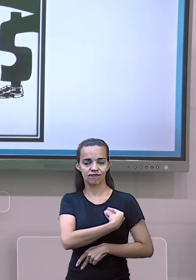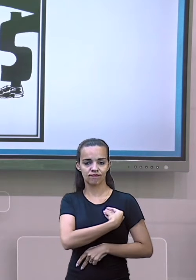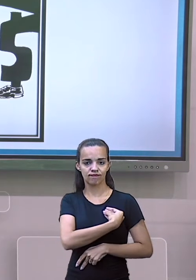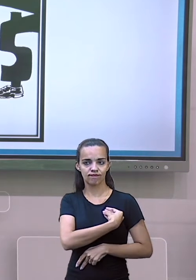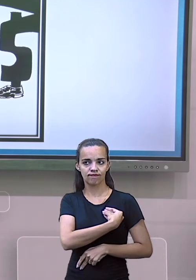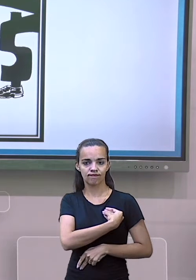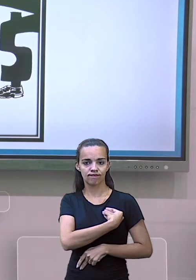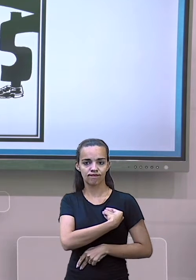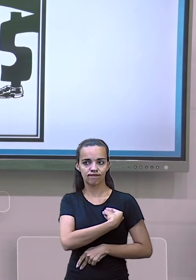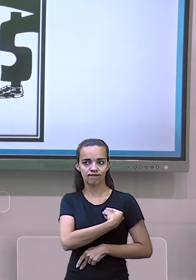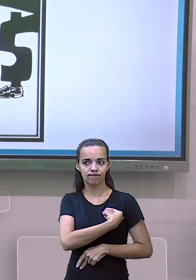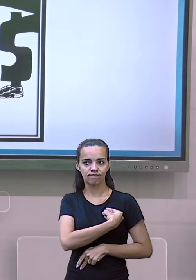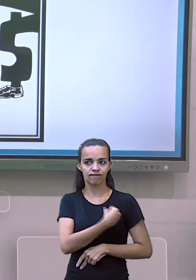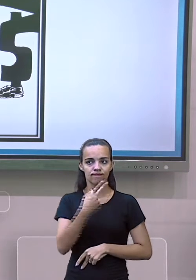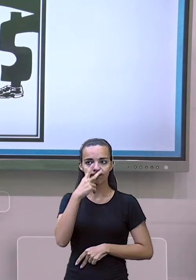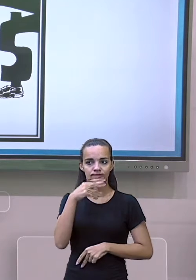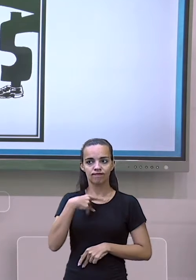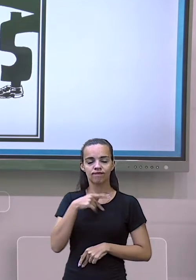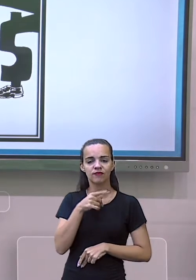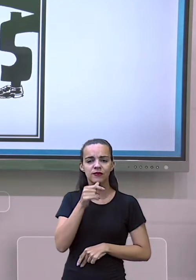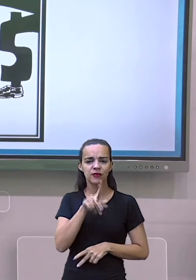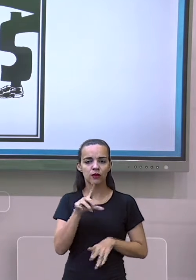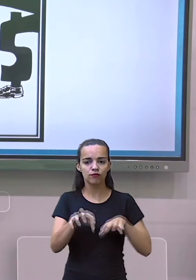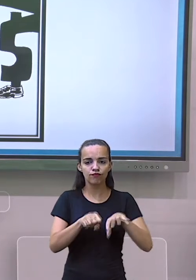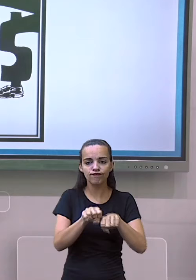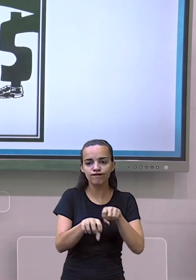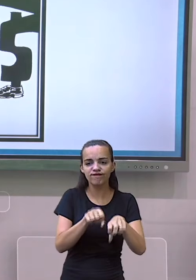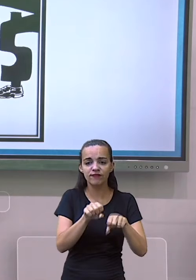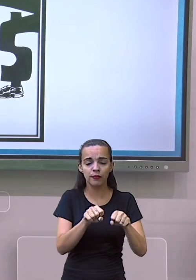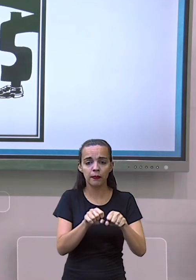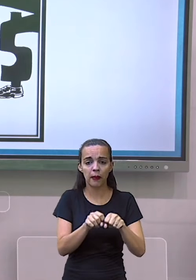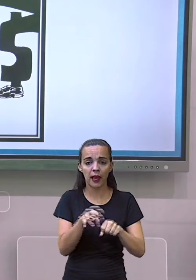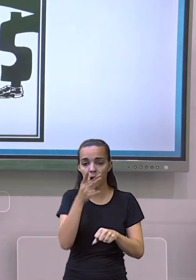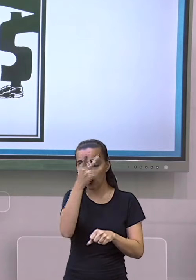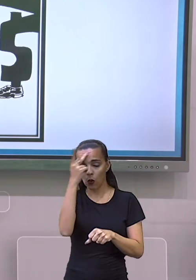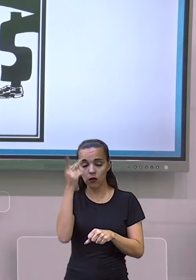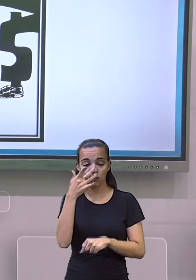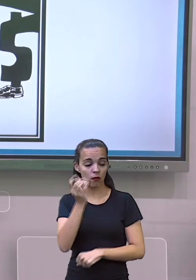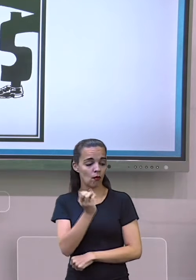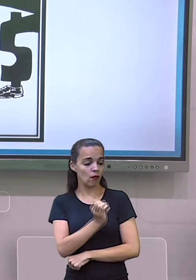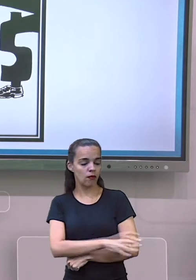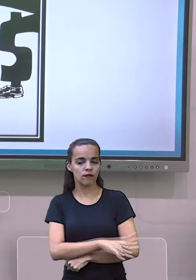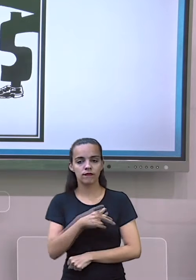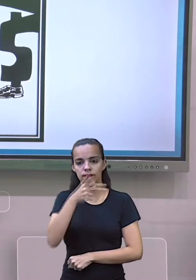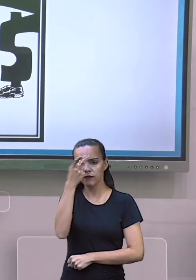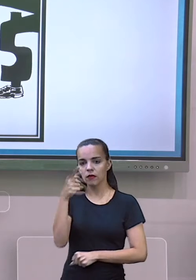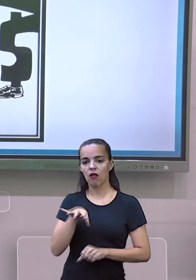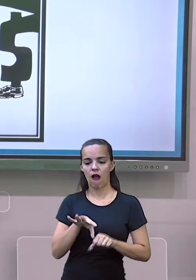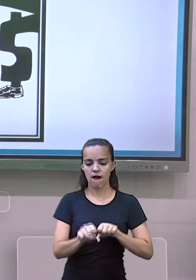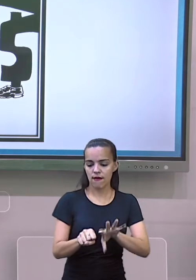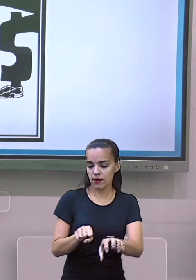pés, ganhando as migalhas daqueles que detêm o poder.